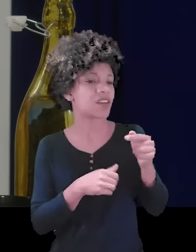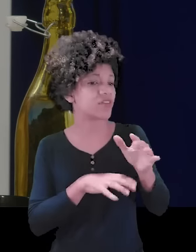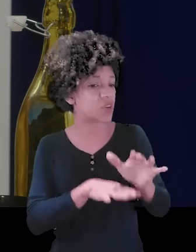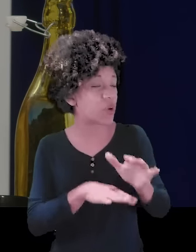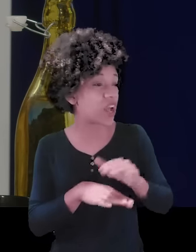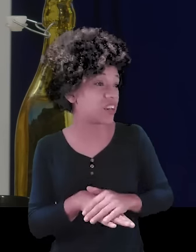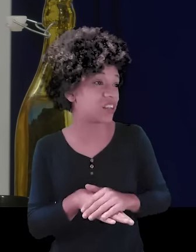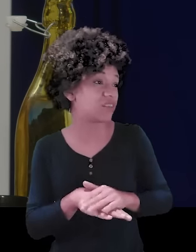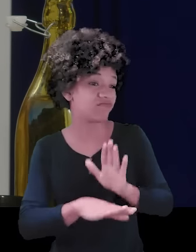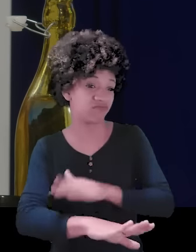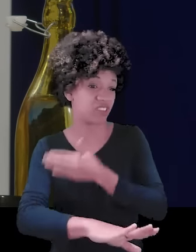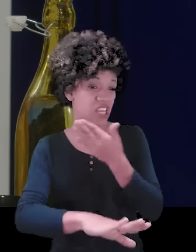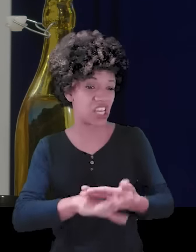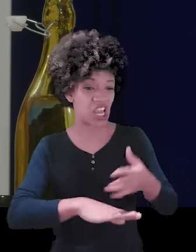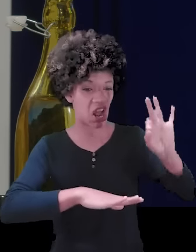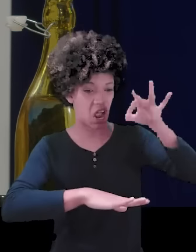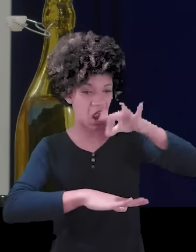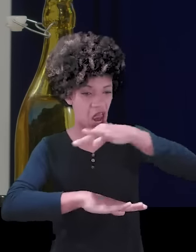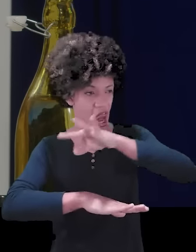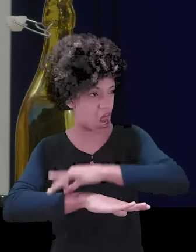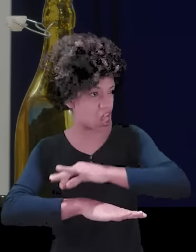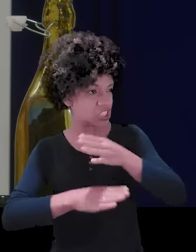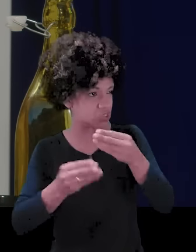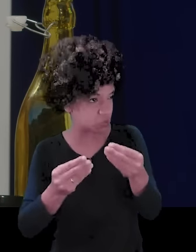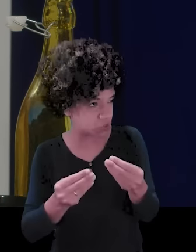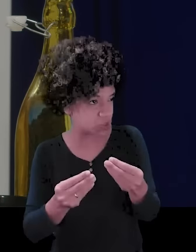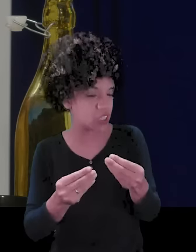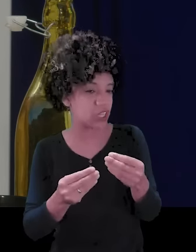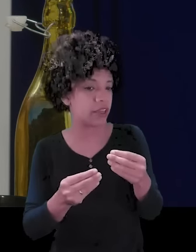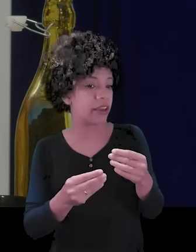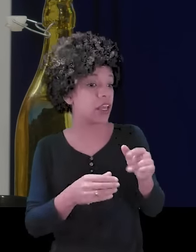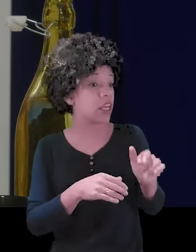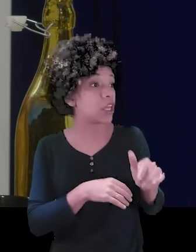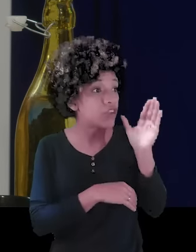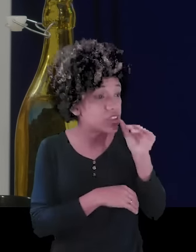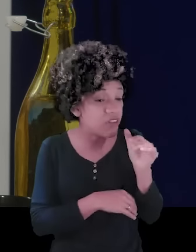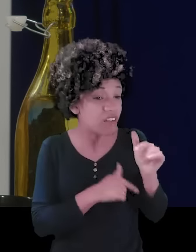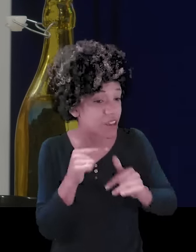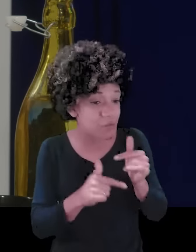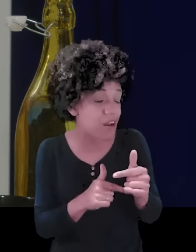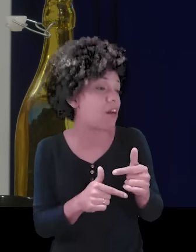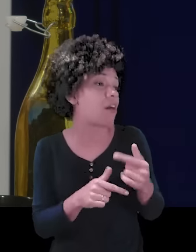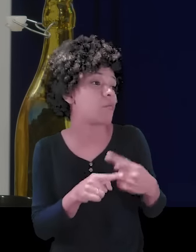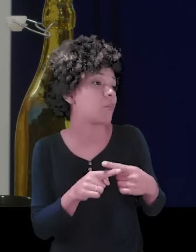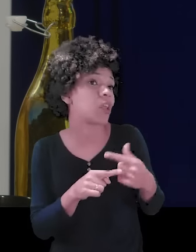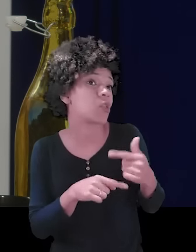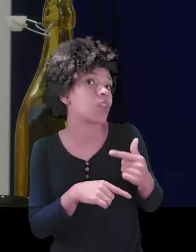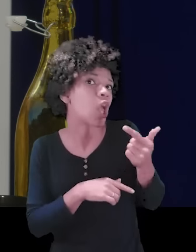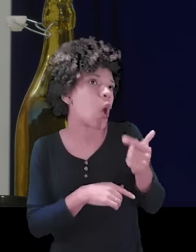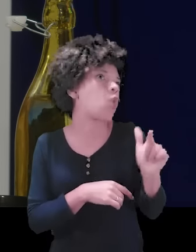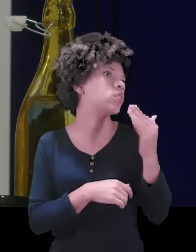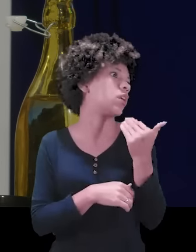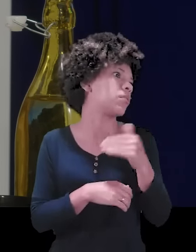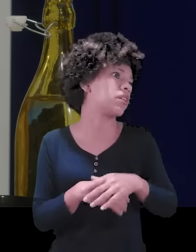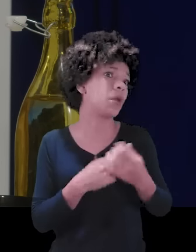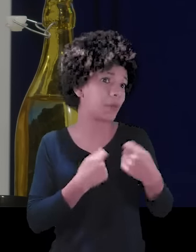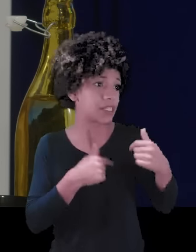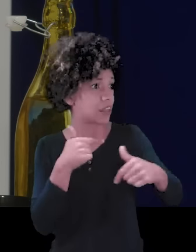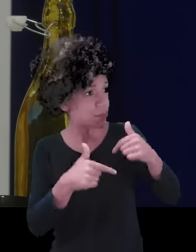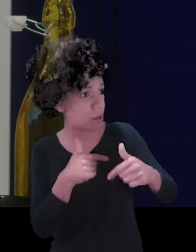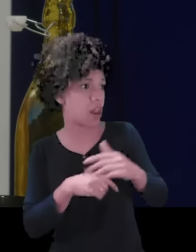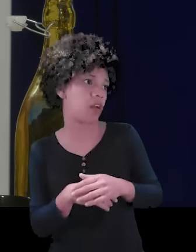que ficou e exposta e tá cheio de Mosca e aquele trabalhador vai comer aquilo que não tem opção de comer outra ele